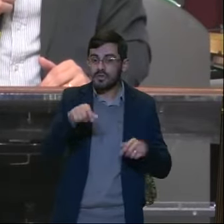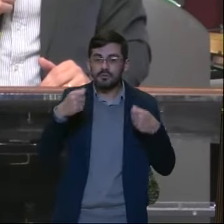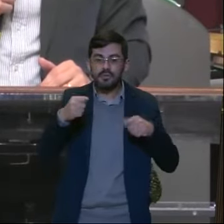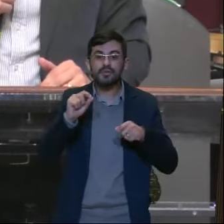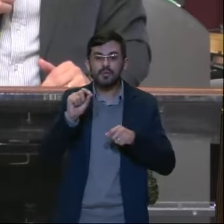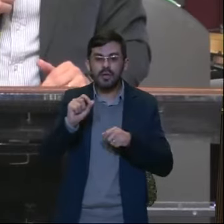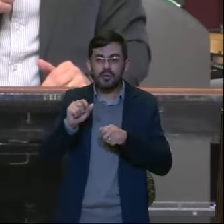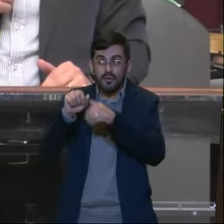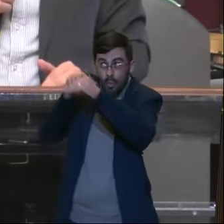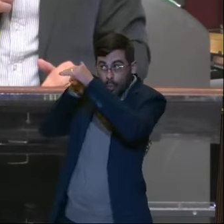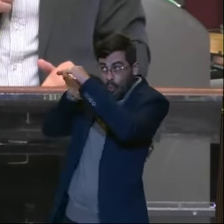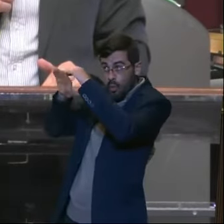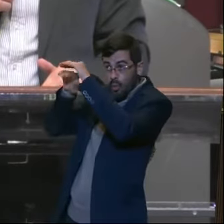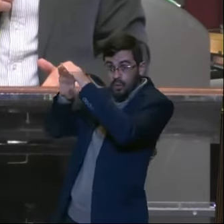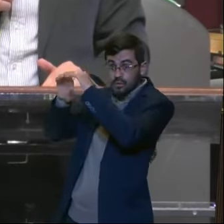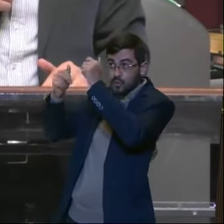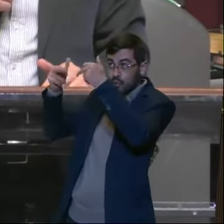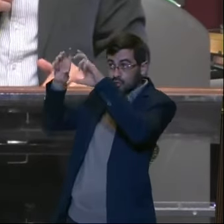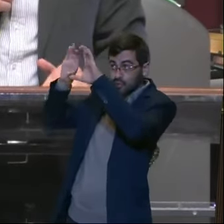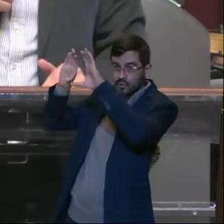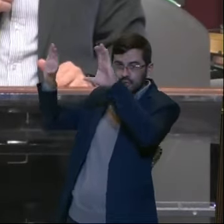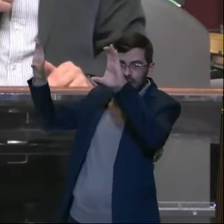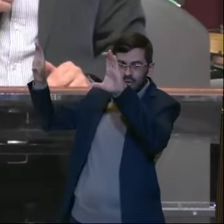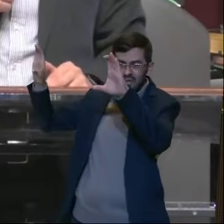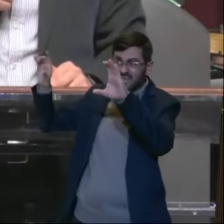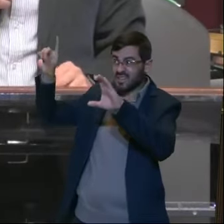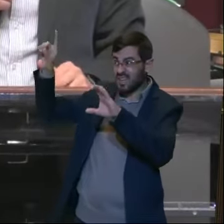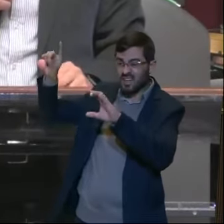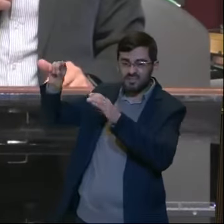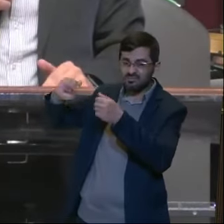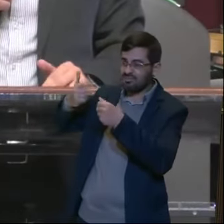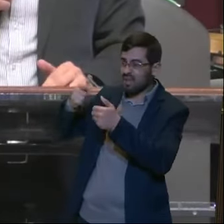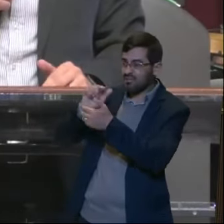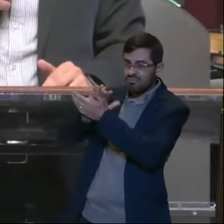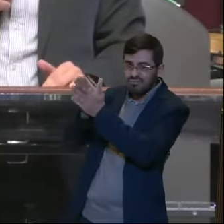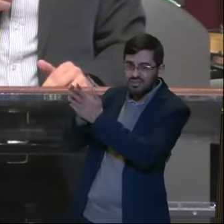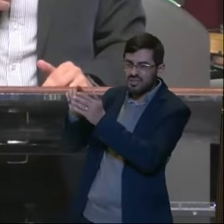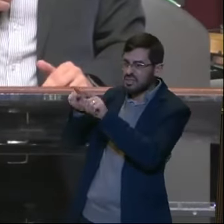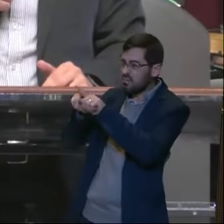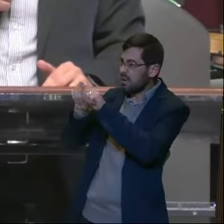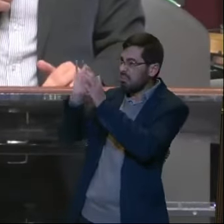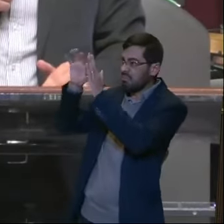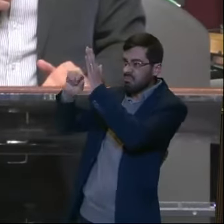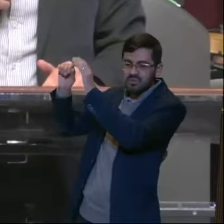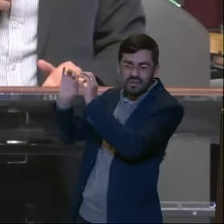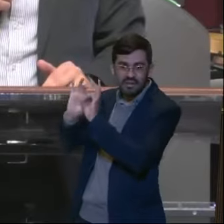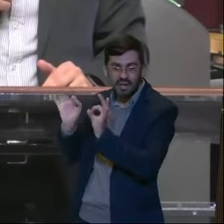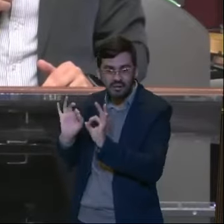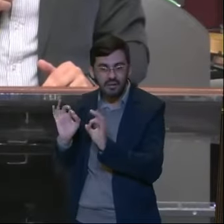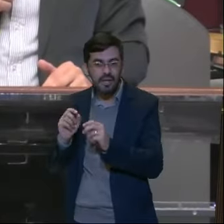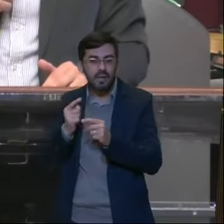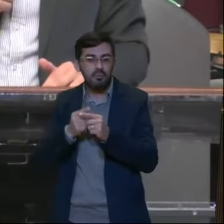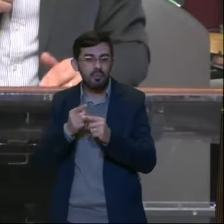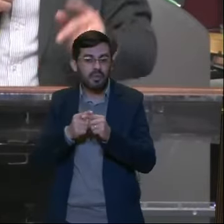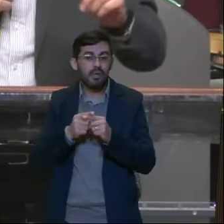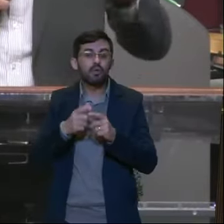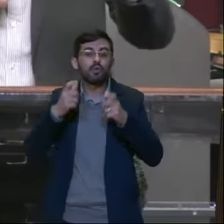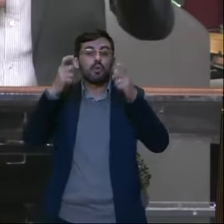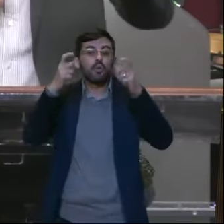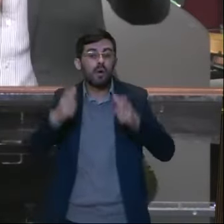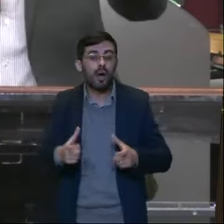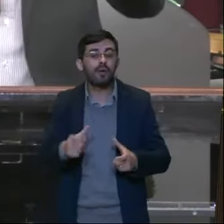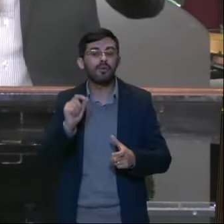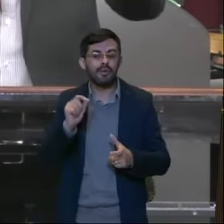ajuntem tesouros no céu, onde as traças e as ferrugens não corroem, e onde ladrões não escavam nem roubam. Porque onde estiver o